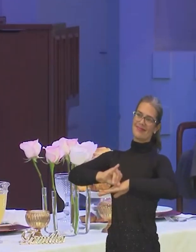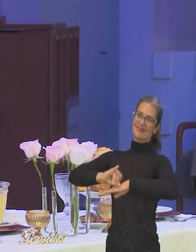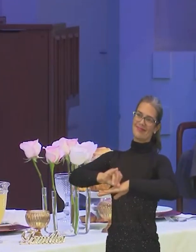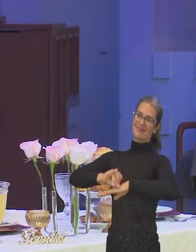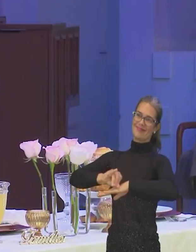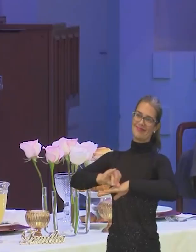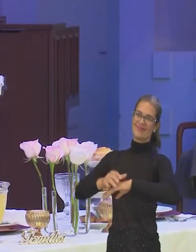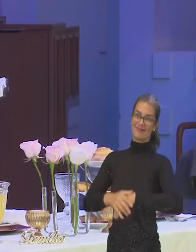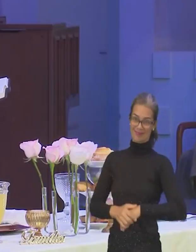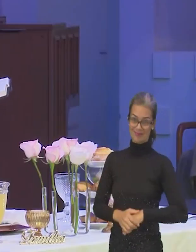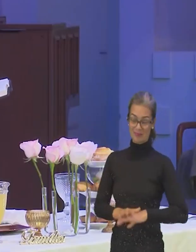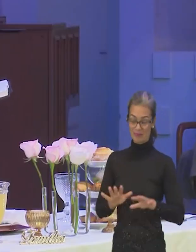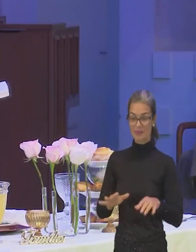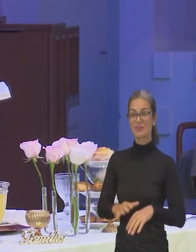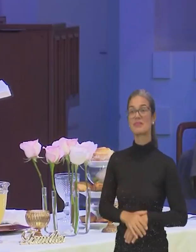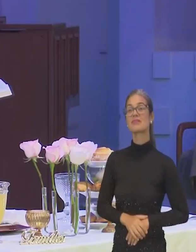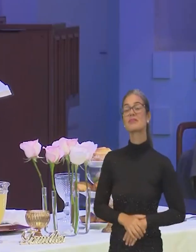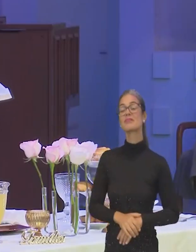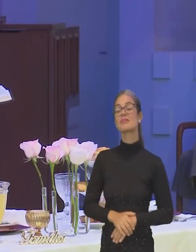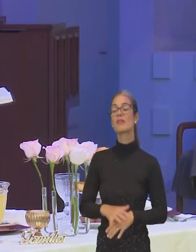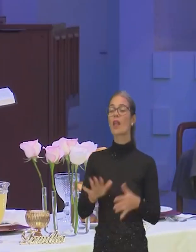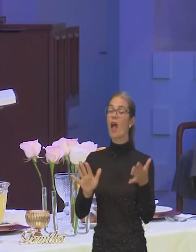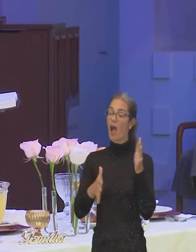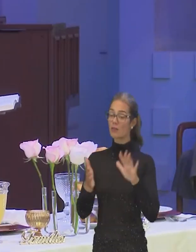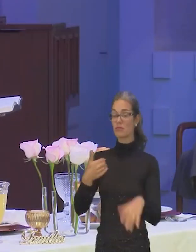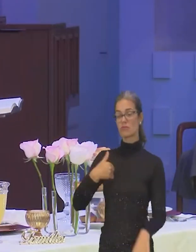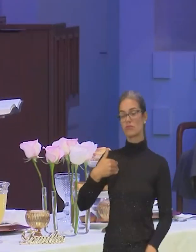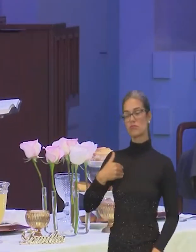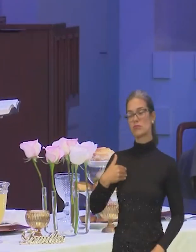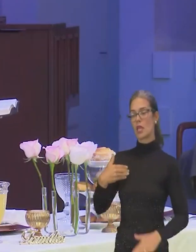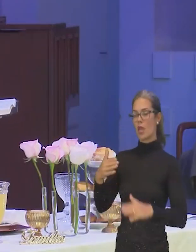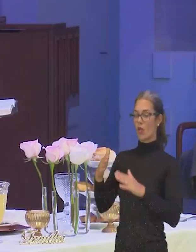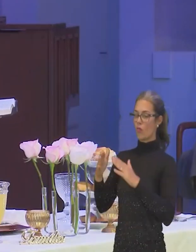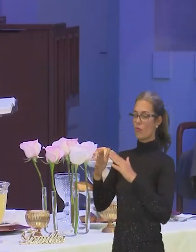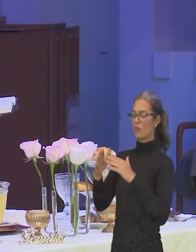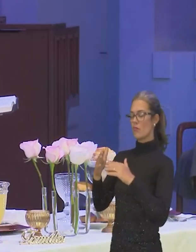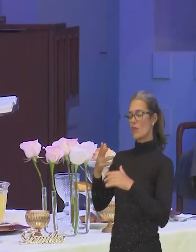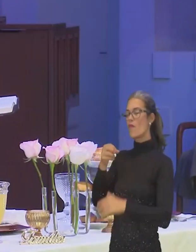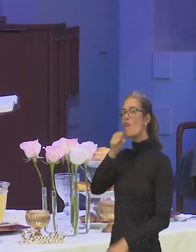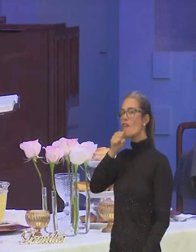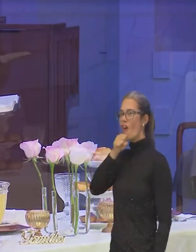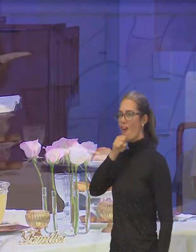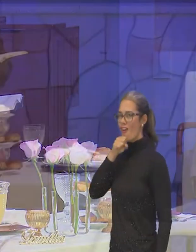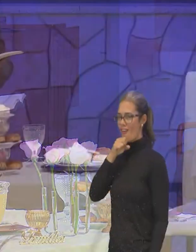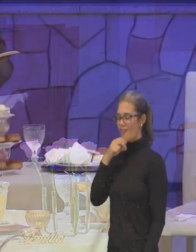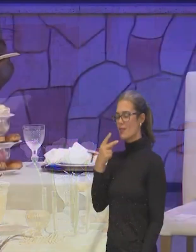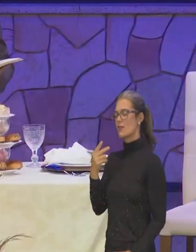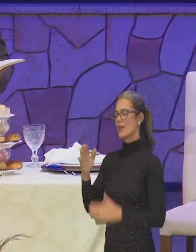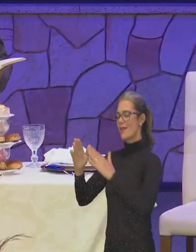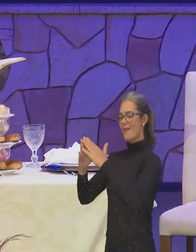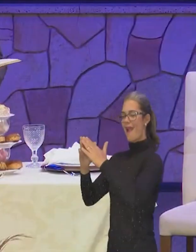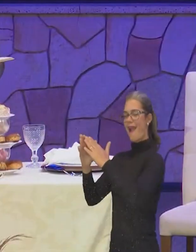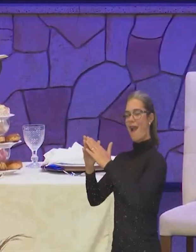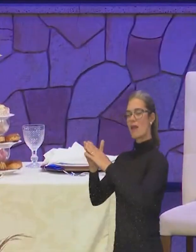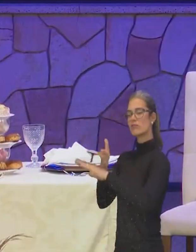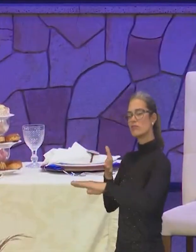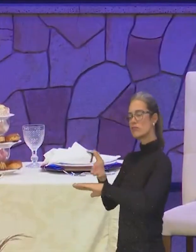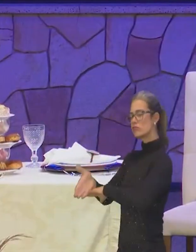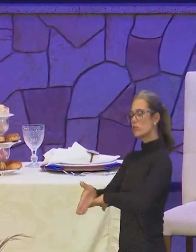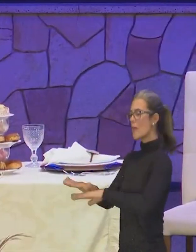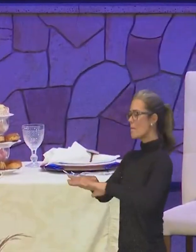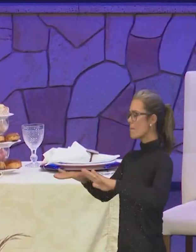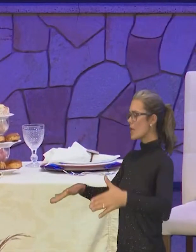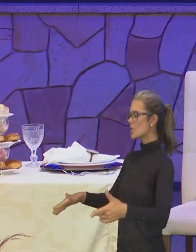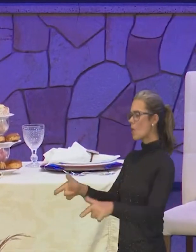Quantas vezes eu me lembro de chegar na casa da minha avó, Ana Regina, e não ter nada em cima da